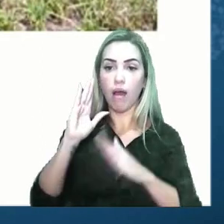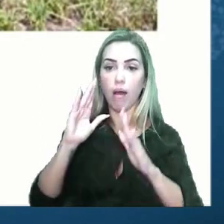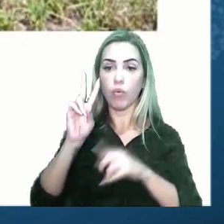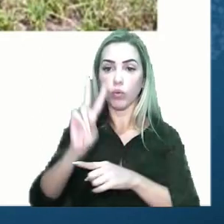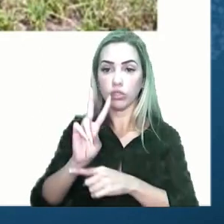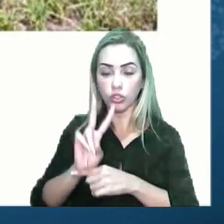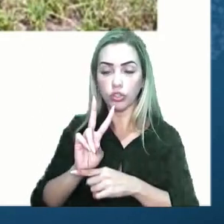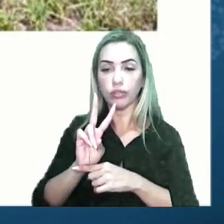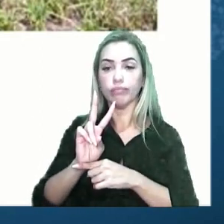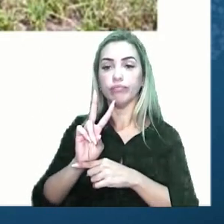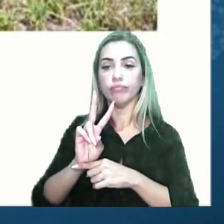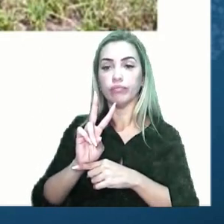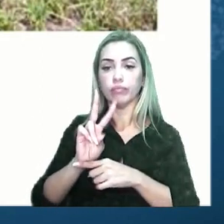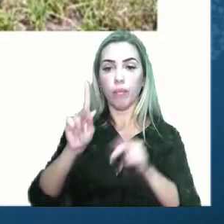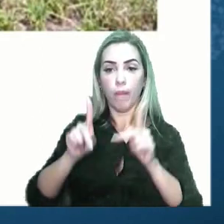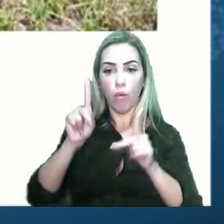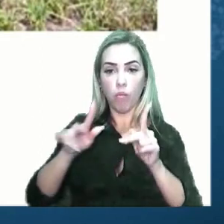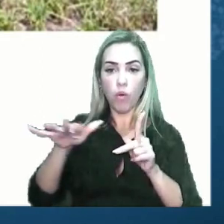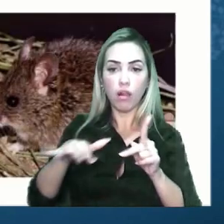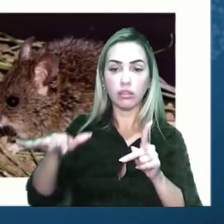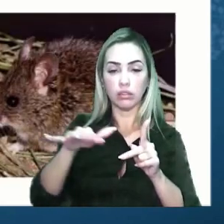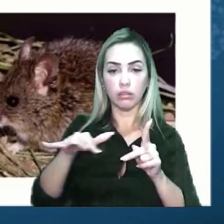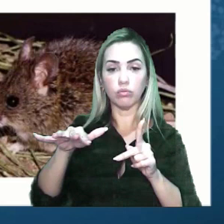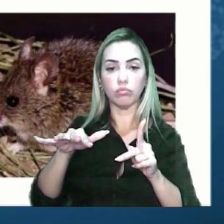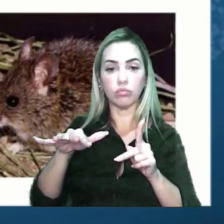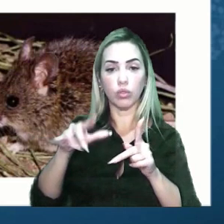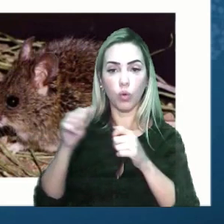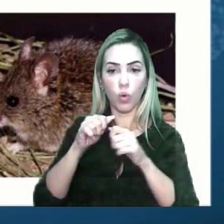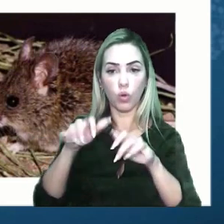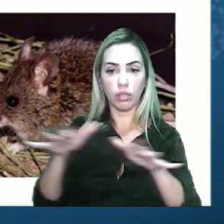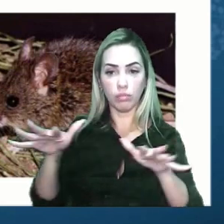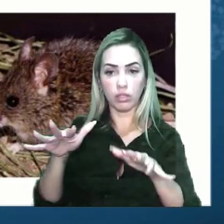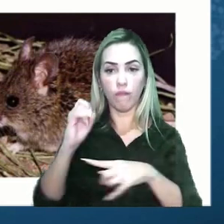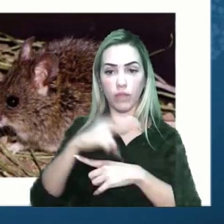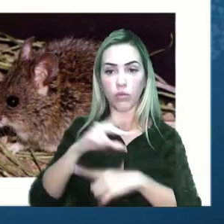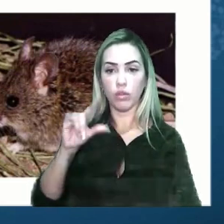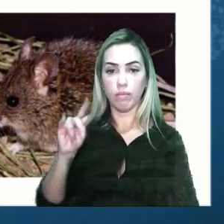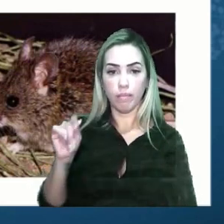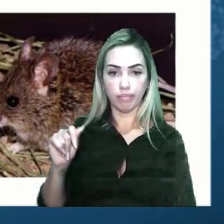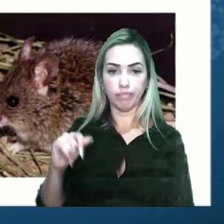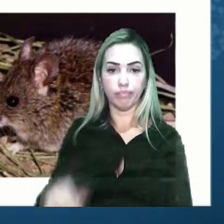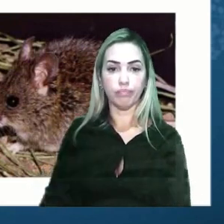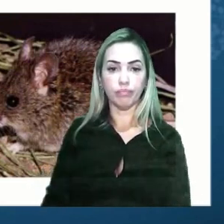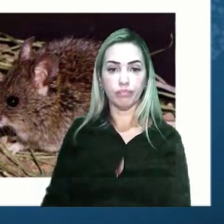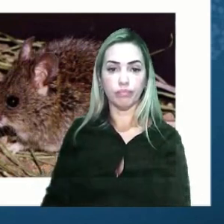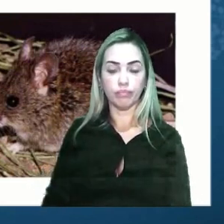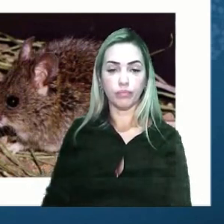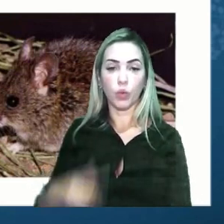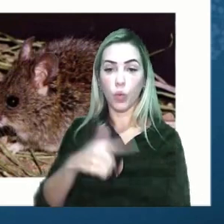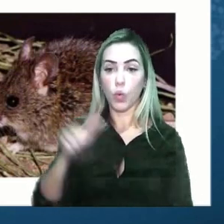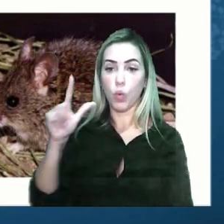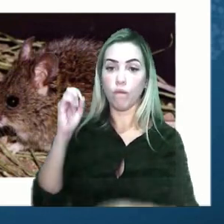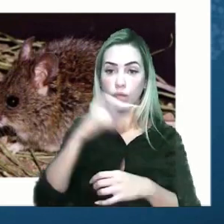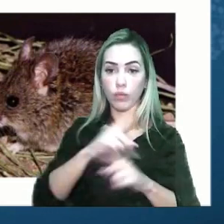proteger a população da contaminação com o vírus Nipah. Outro vírus que a